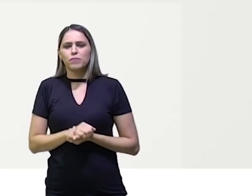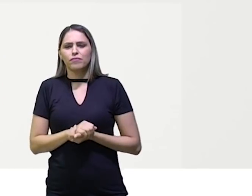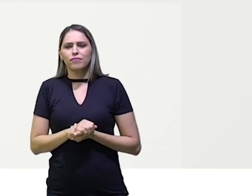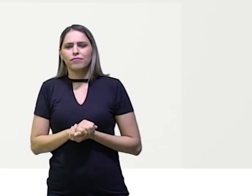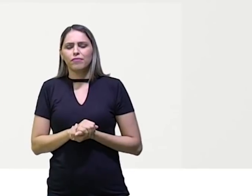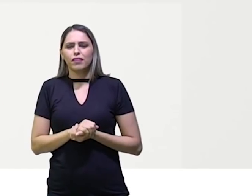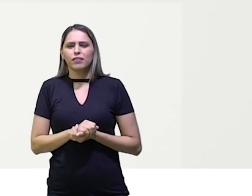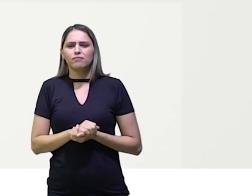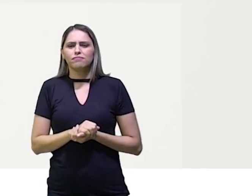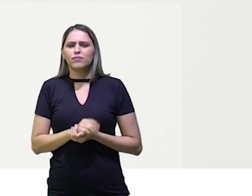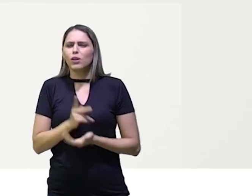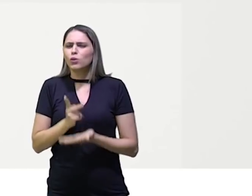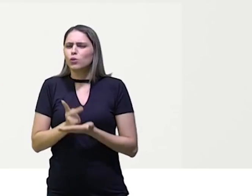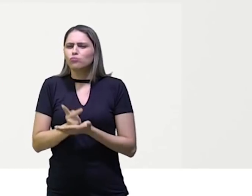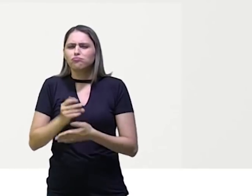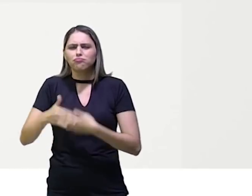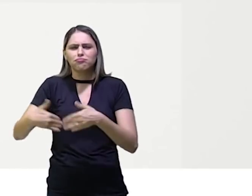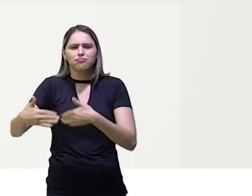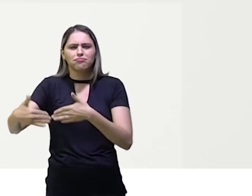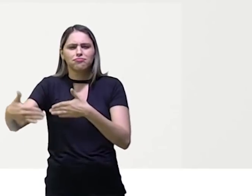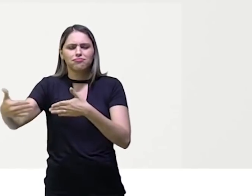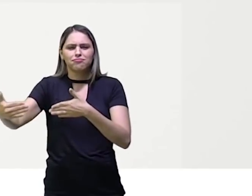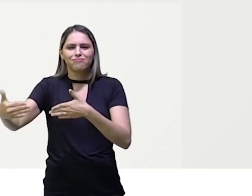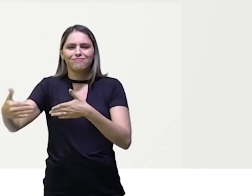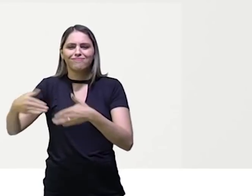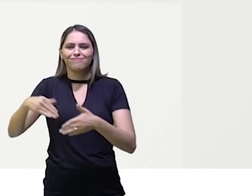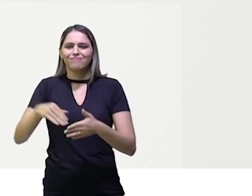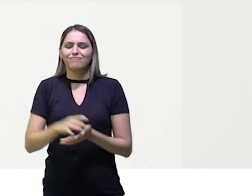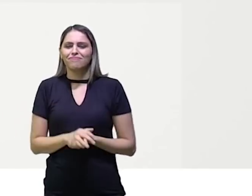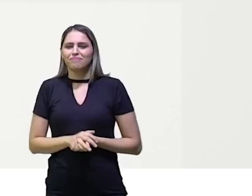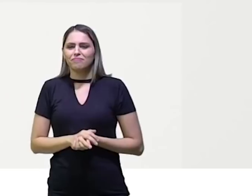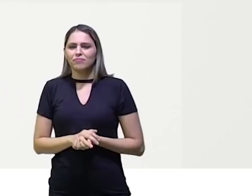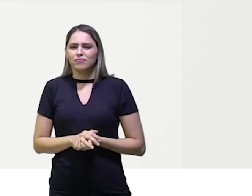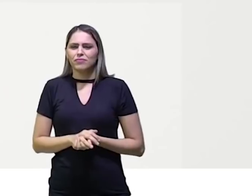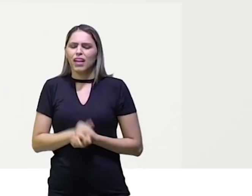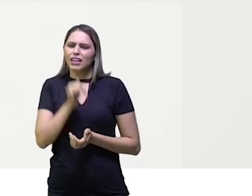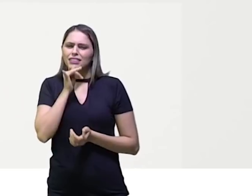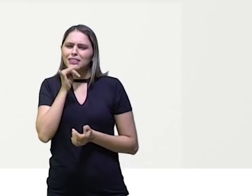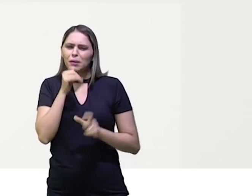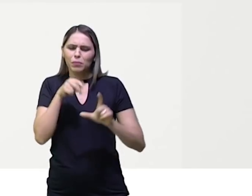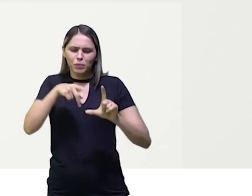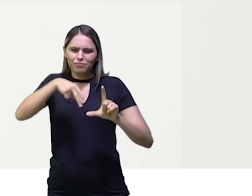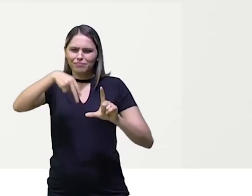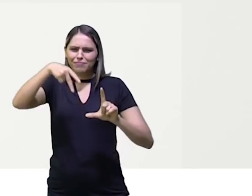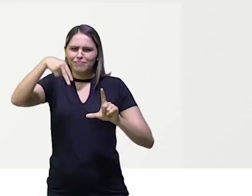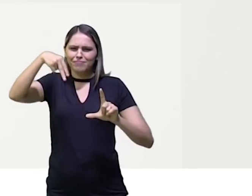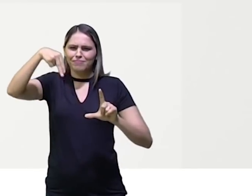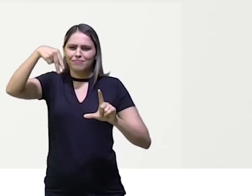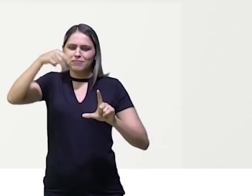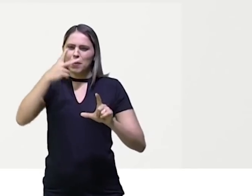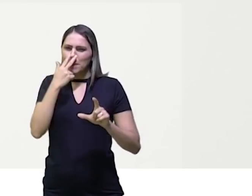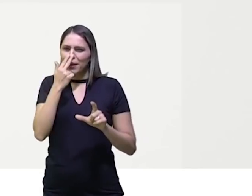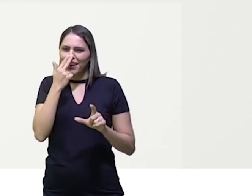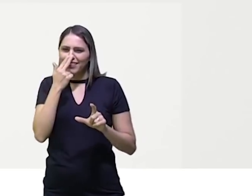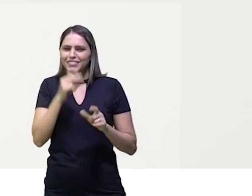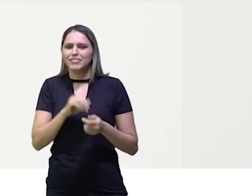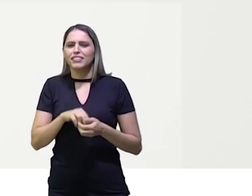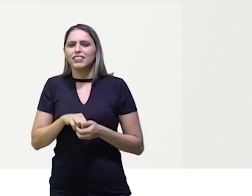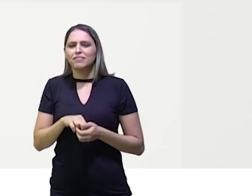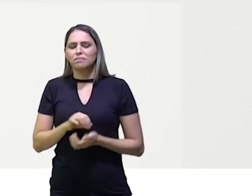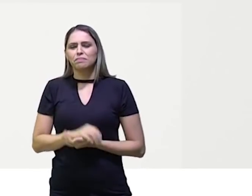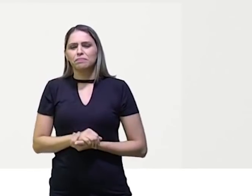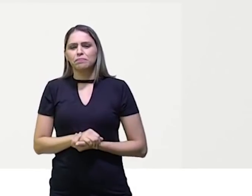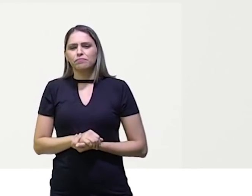aumentou e assim a escada foi aumentando, subindo os blocos. A mesma coisa aqui,